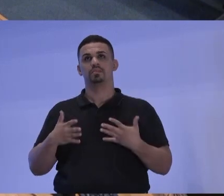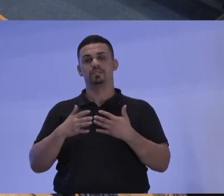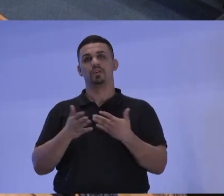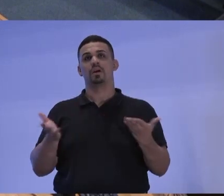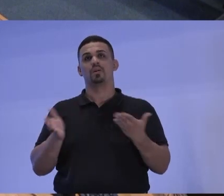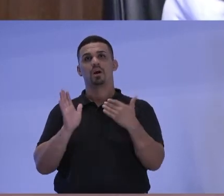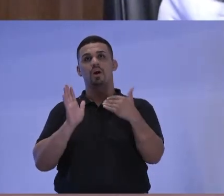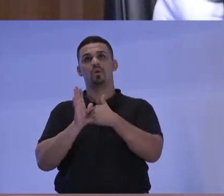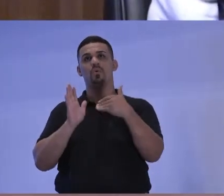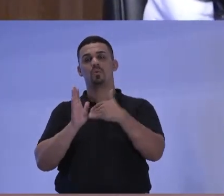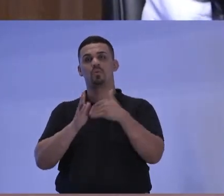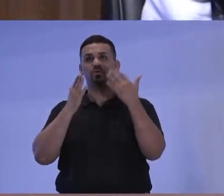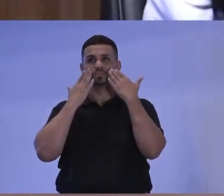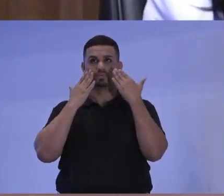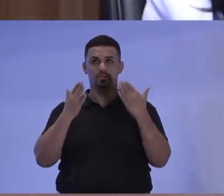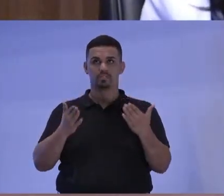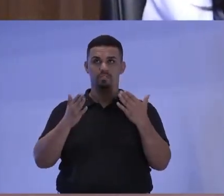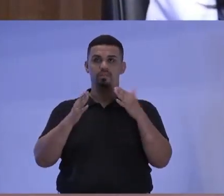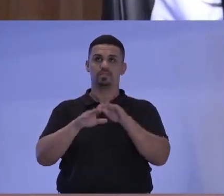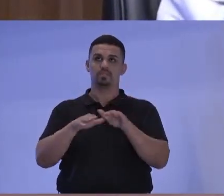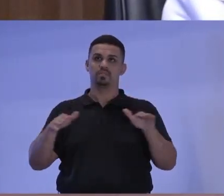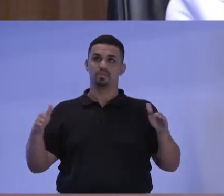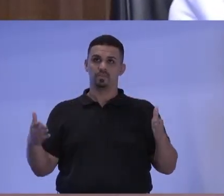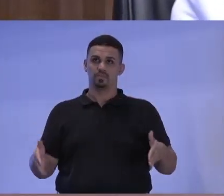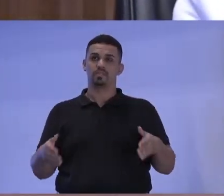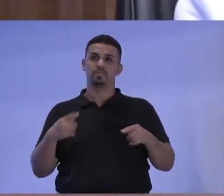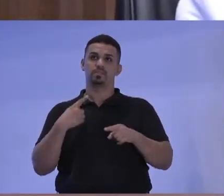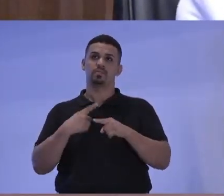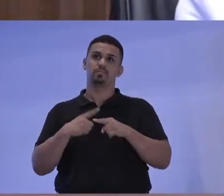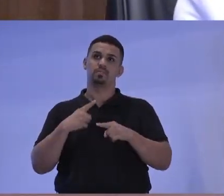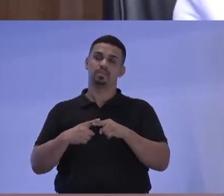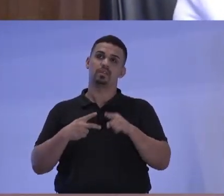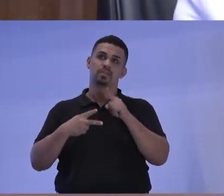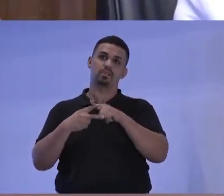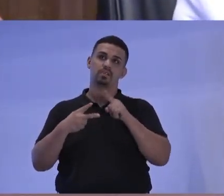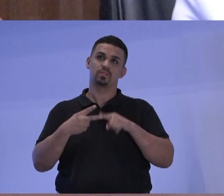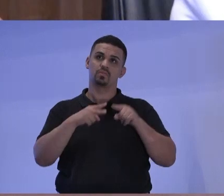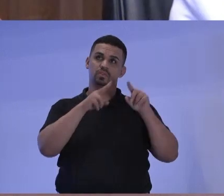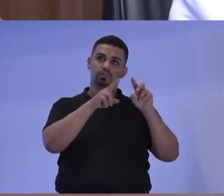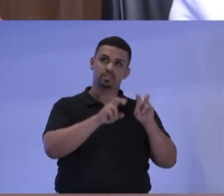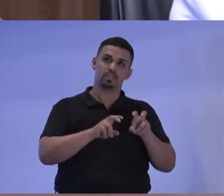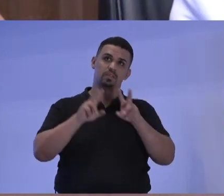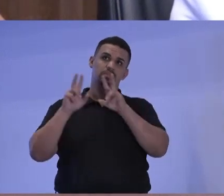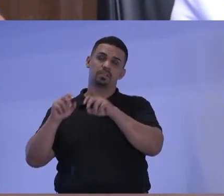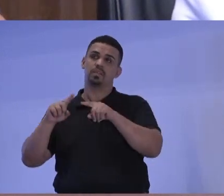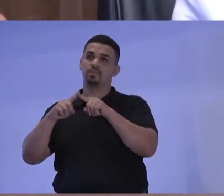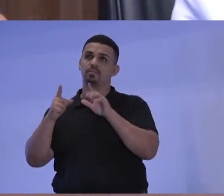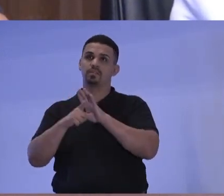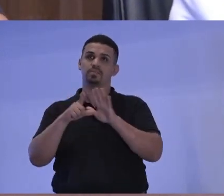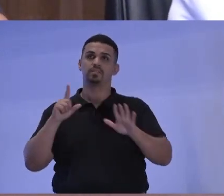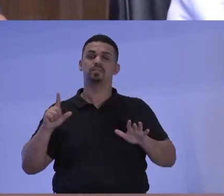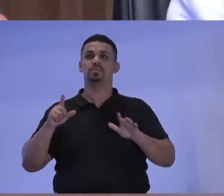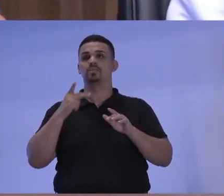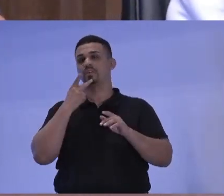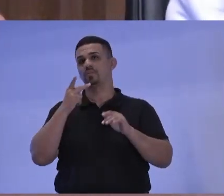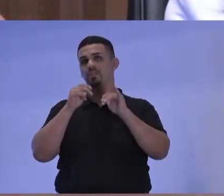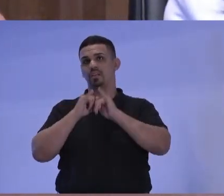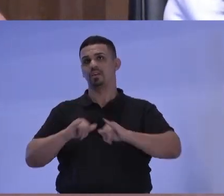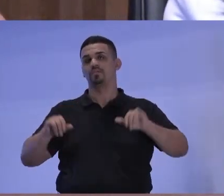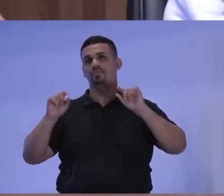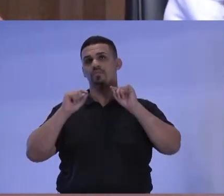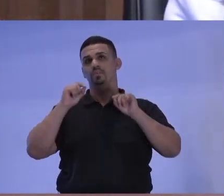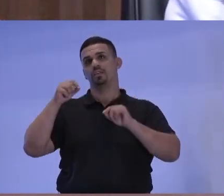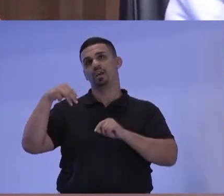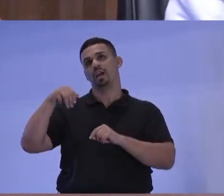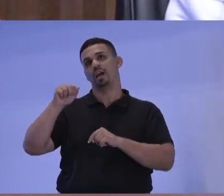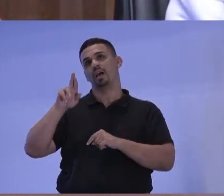última apresentação aqui da mesa, que, na verdade, são sobre 2 temas. E, antes disso, eu só queria avisar que a Márcia, que trabalha com a gente, está ali,